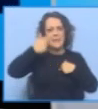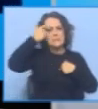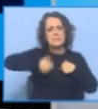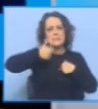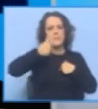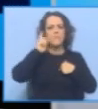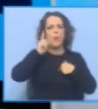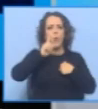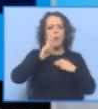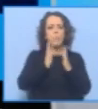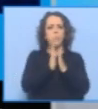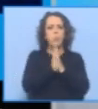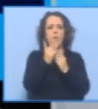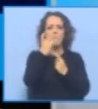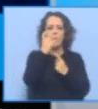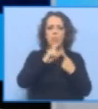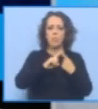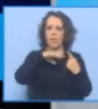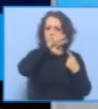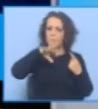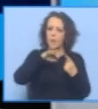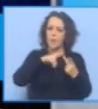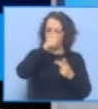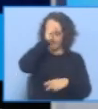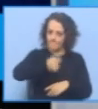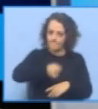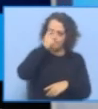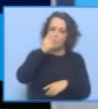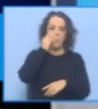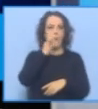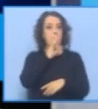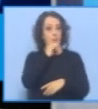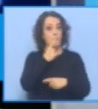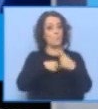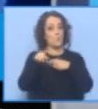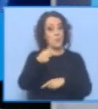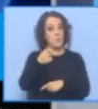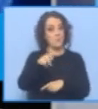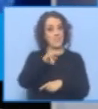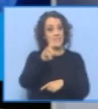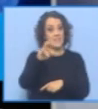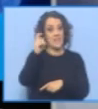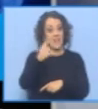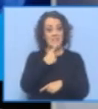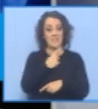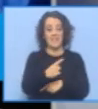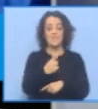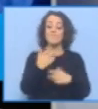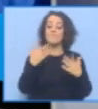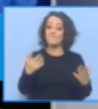o da família, deste honrar pai e mãe, e por isso Ben Sirá alerta, meus amigos, isso aí é a destruição